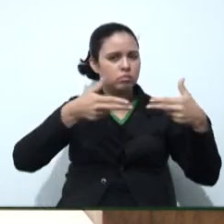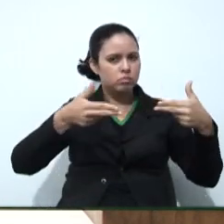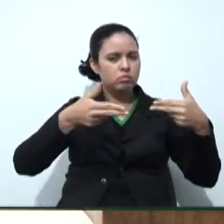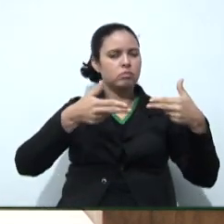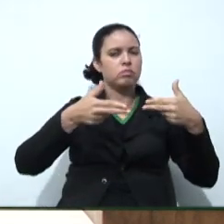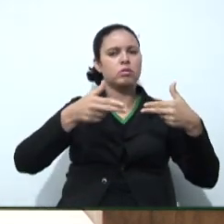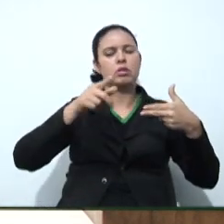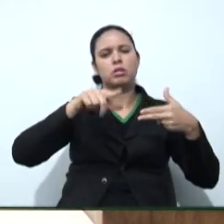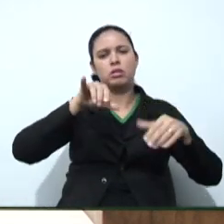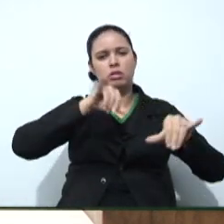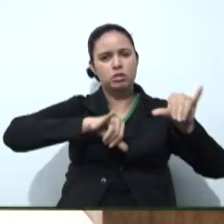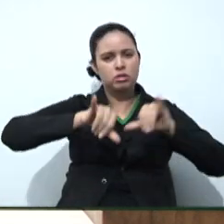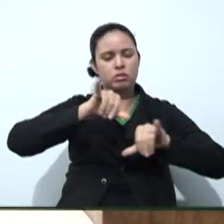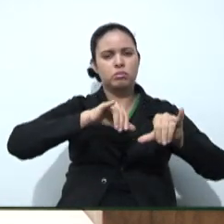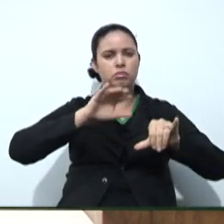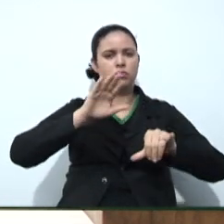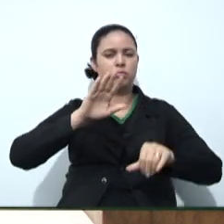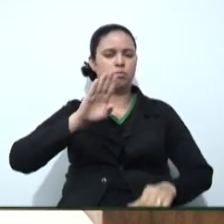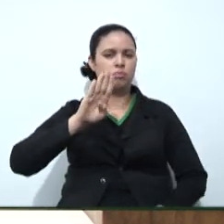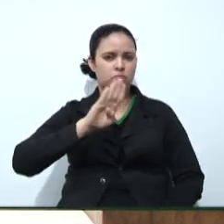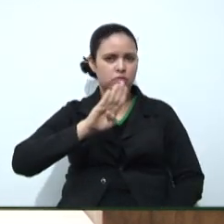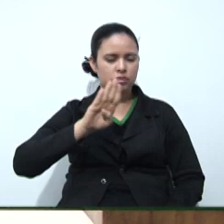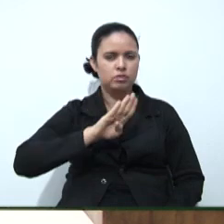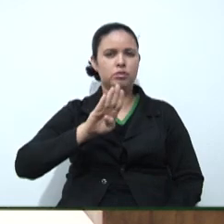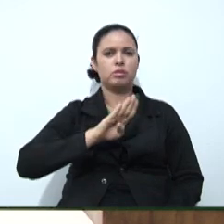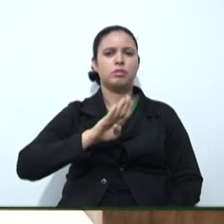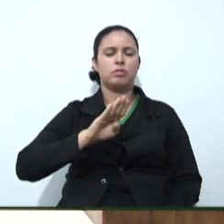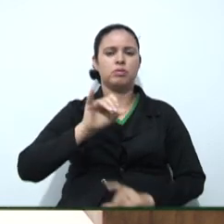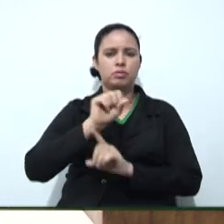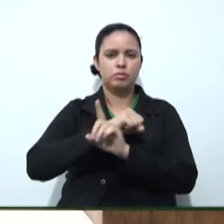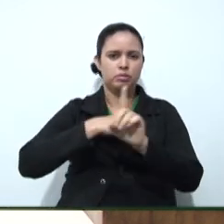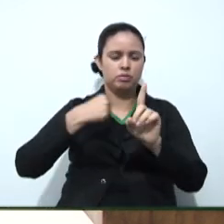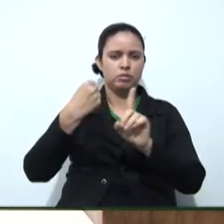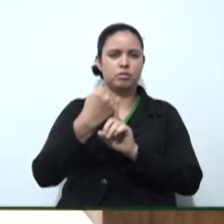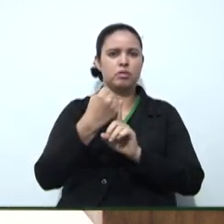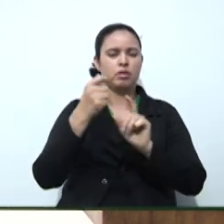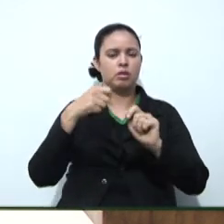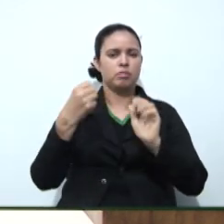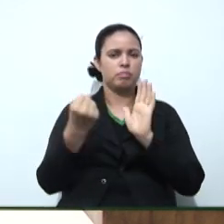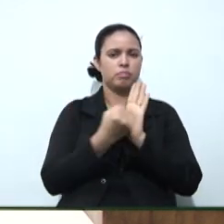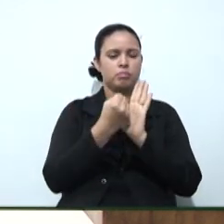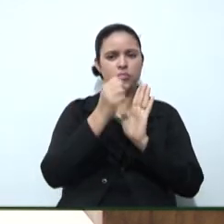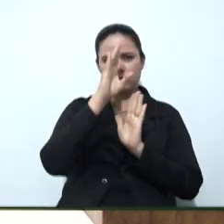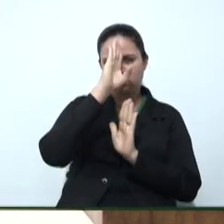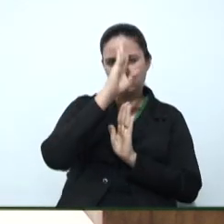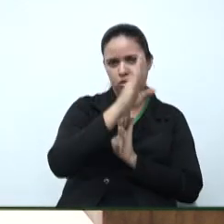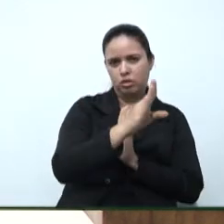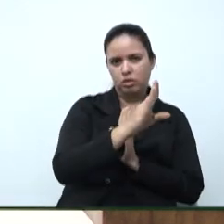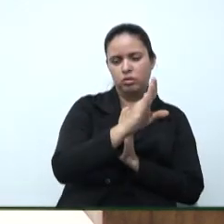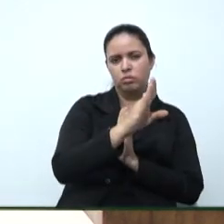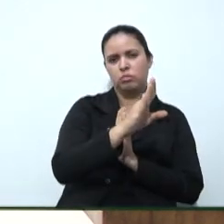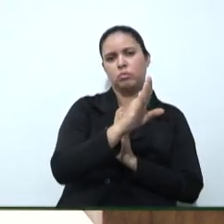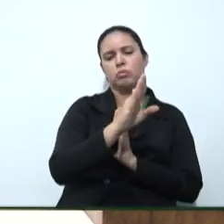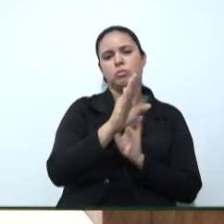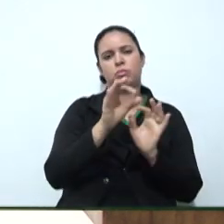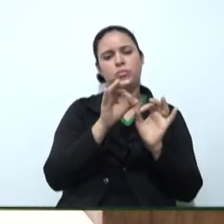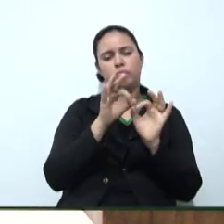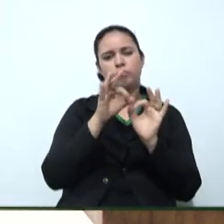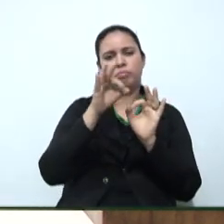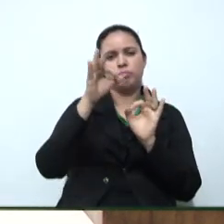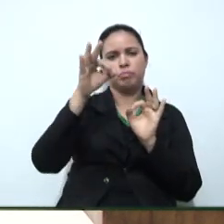e sociais capazes de causar efeitos diretos ou indiretos em um prazo curto ou longo,